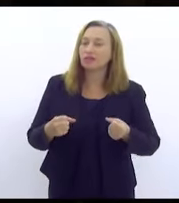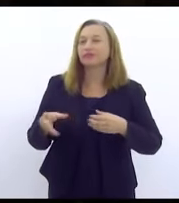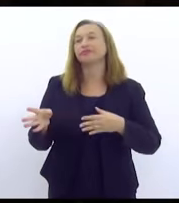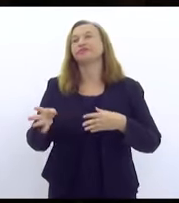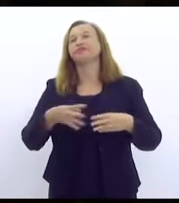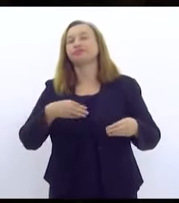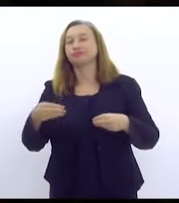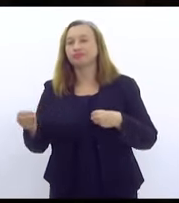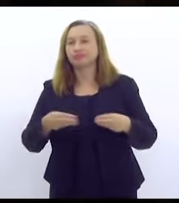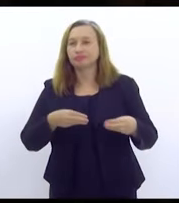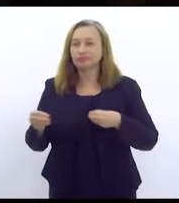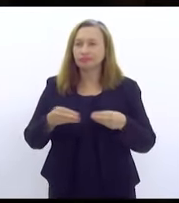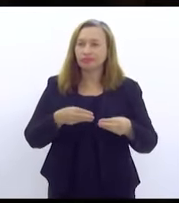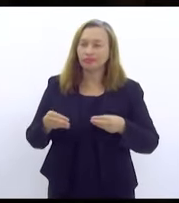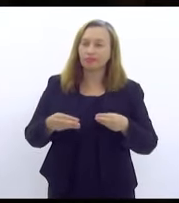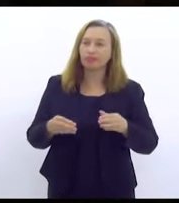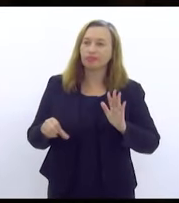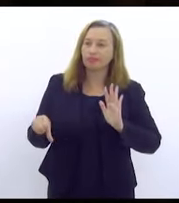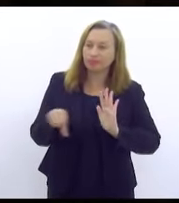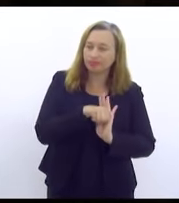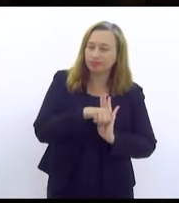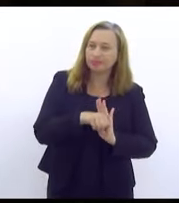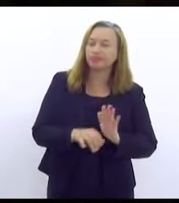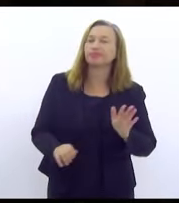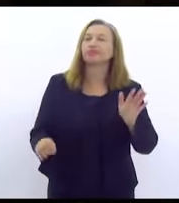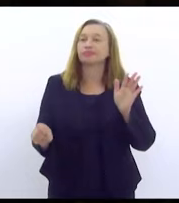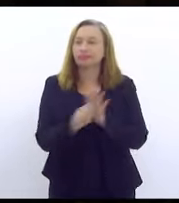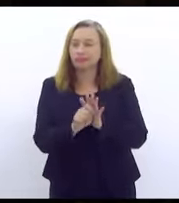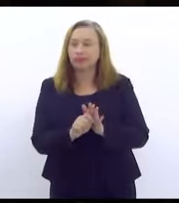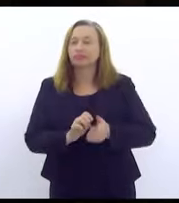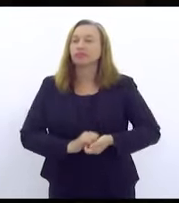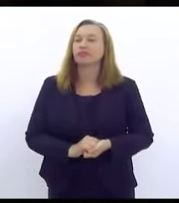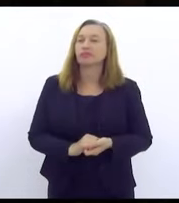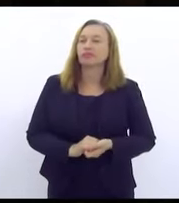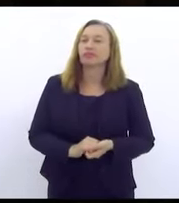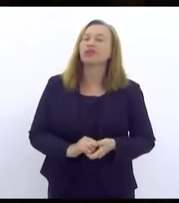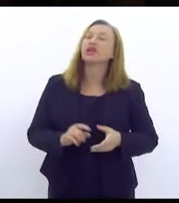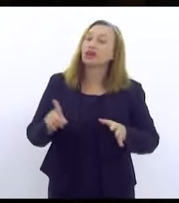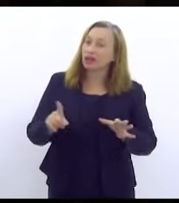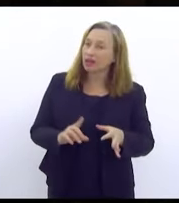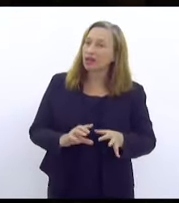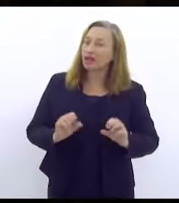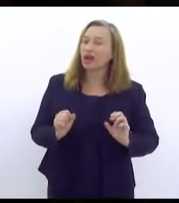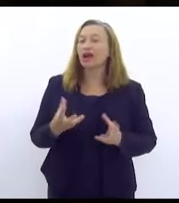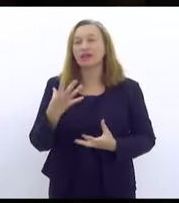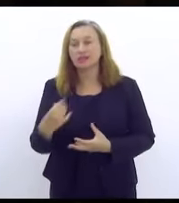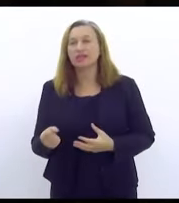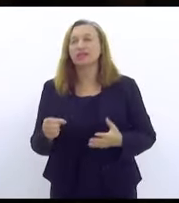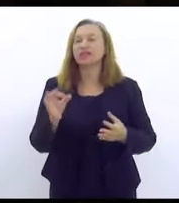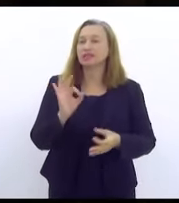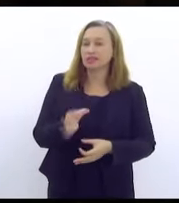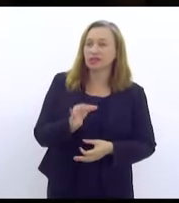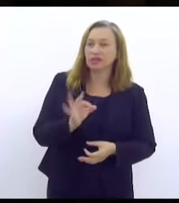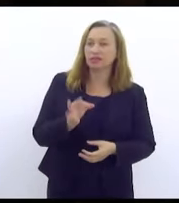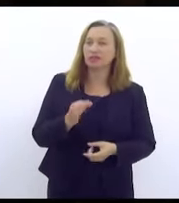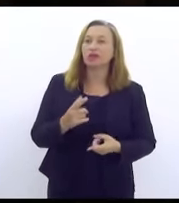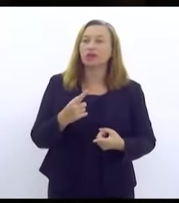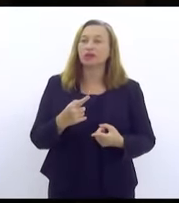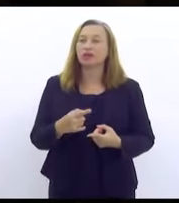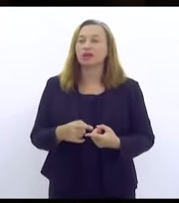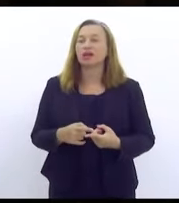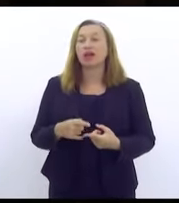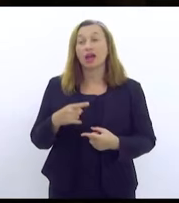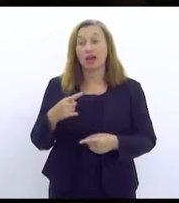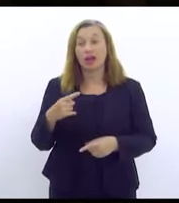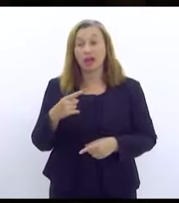à descriminalização da droga, ou seja, ele deve ser a favor, certamente, do que aquele que